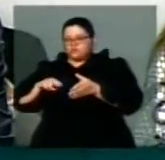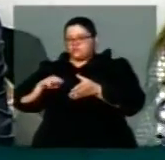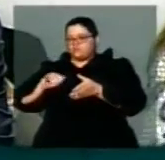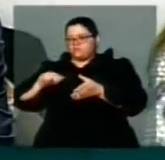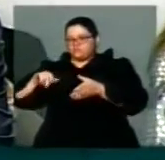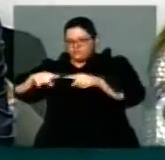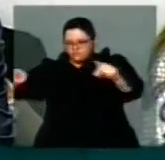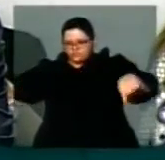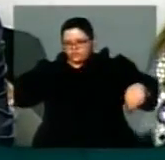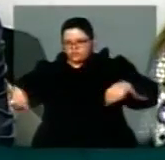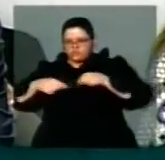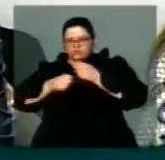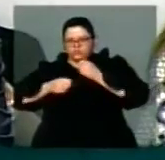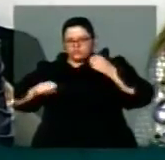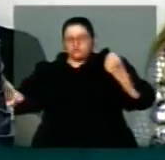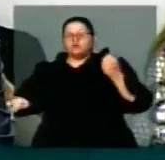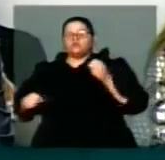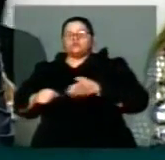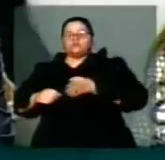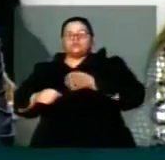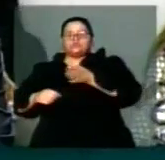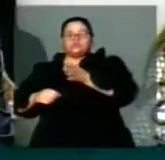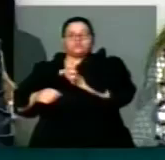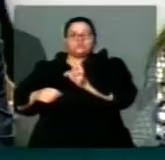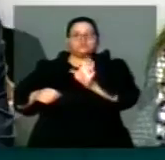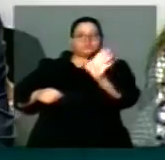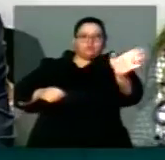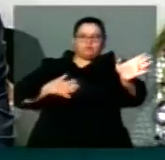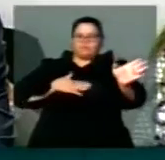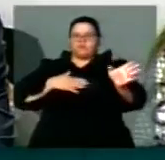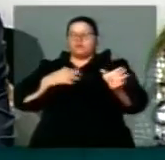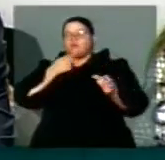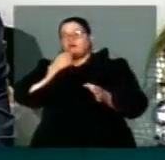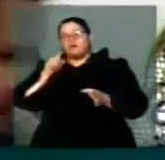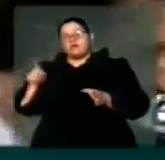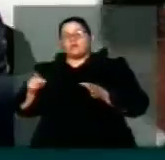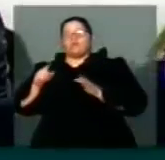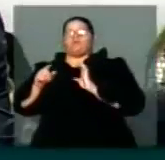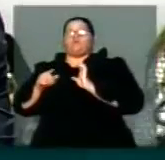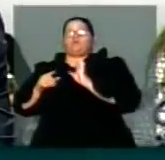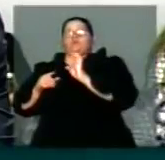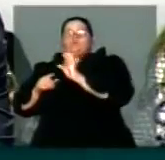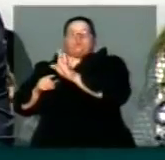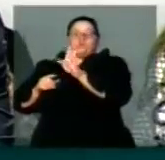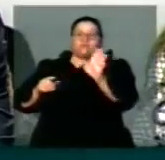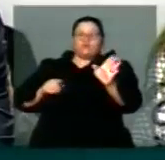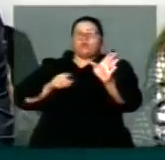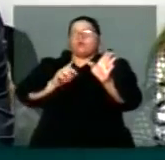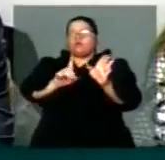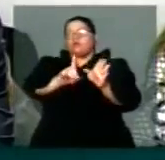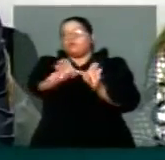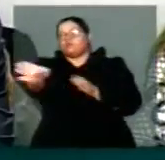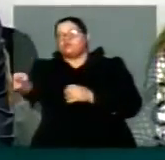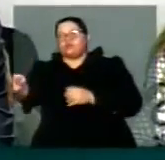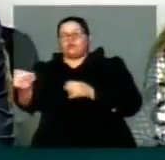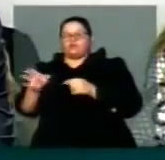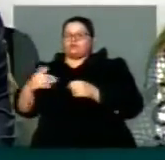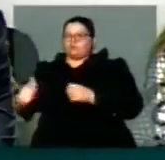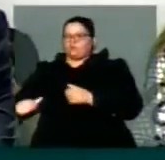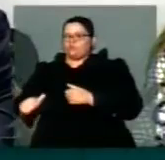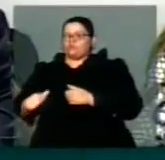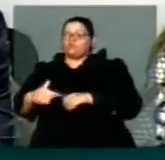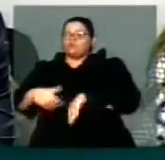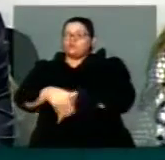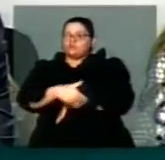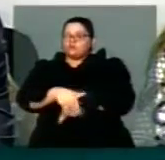mesmo fui no condomínio Nova Ipanema, vi que o Nova Ipanema não tinha essa configuração. Quando teve o endereço fornecido por